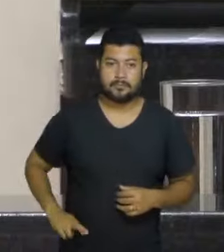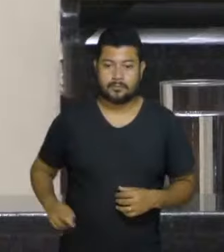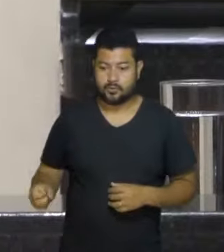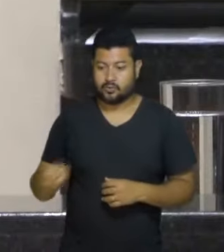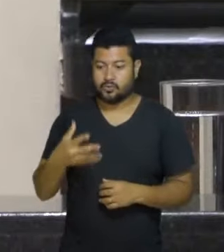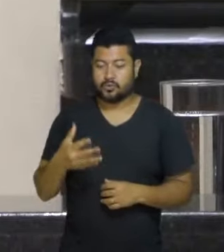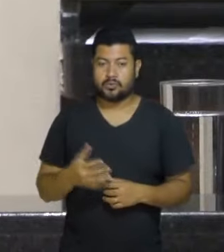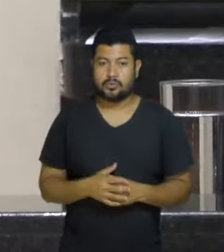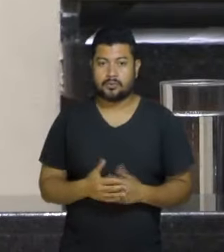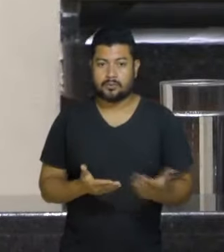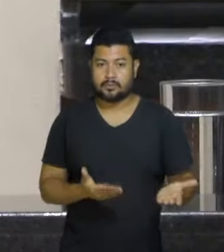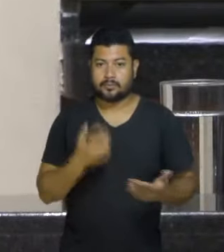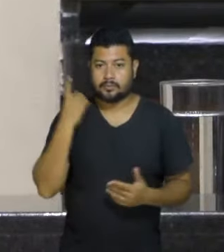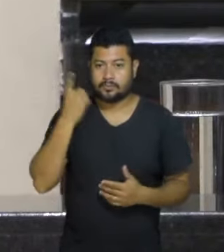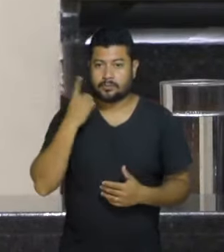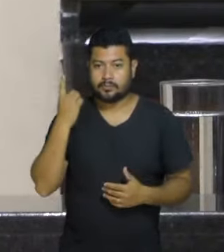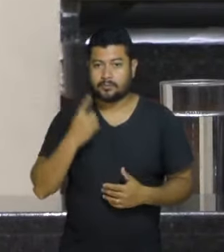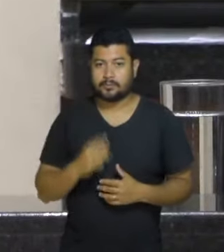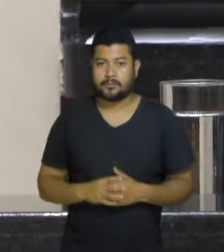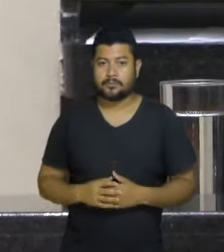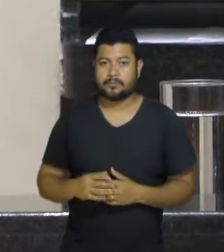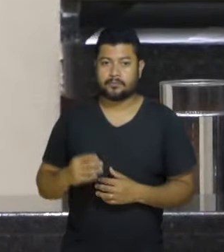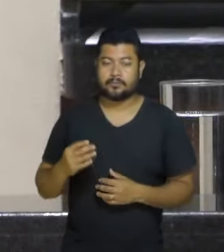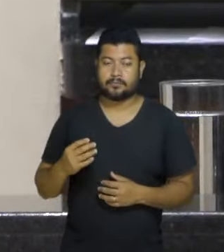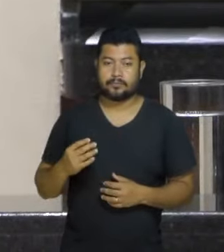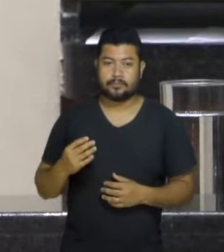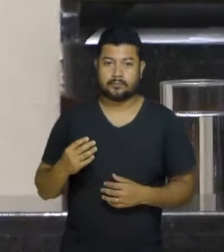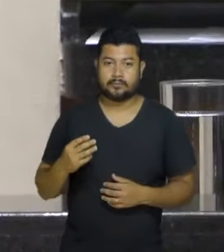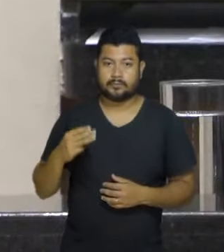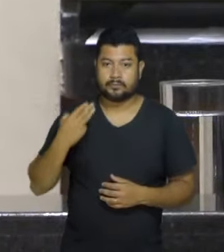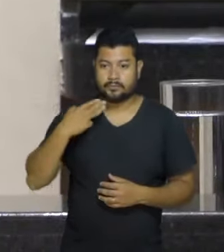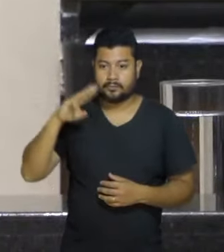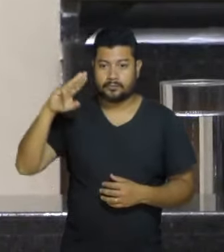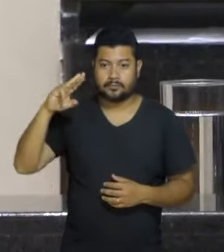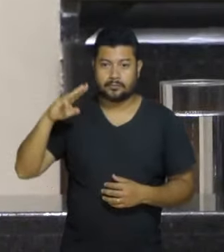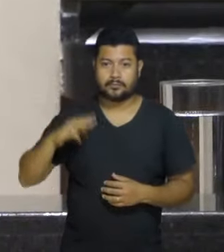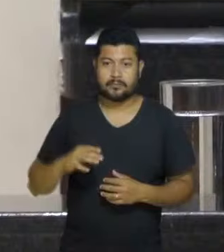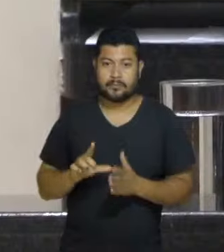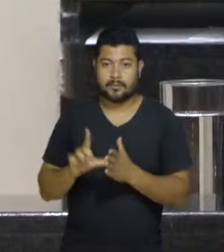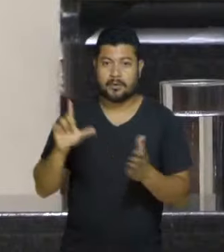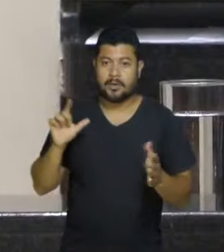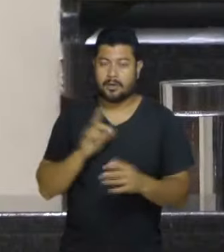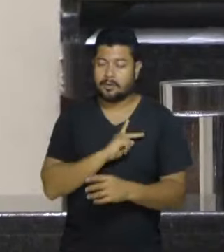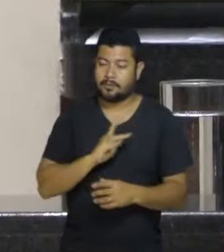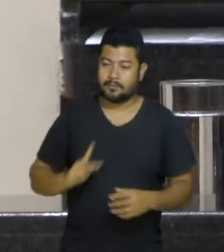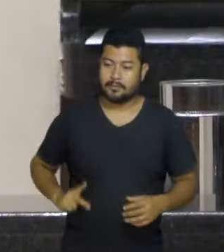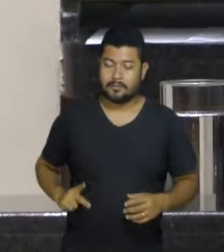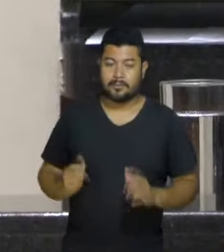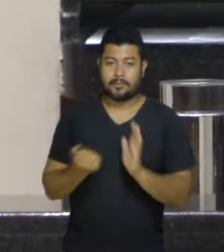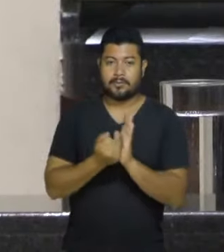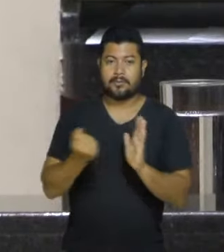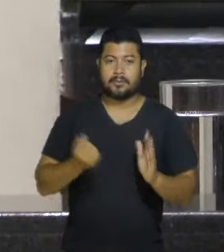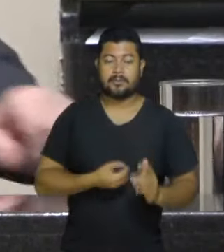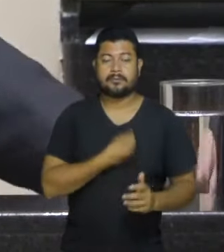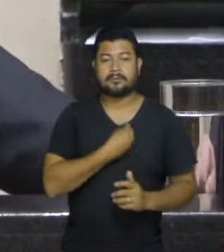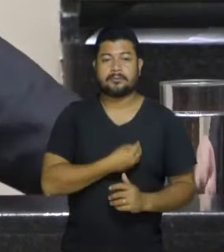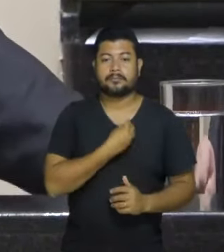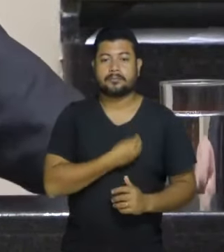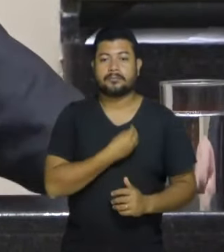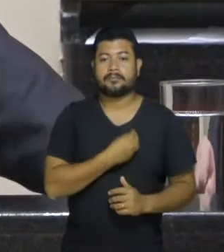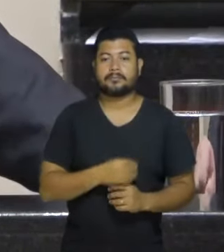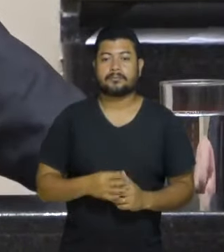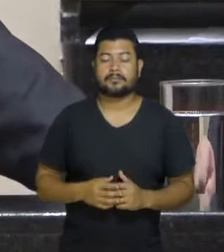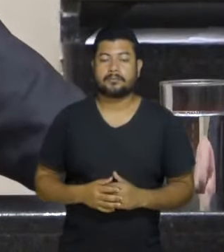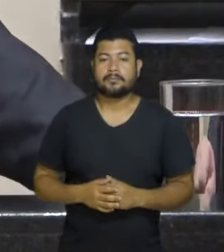deputado Matheus Cadorim. Antes, porém, essa presidência registra com muita alegria aqui a presença do